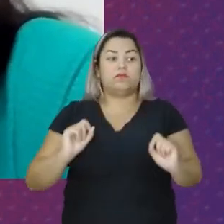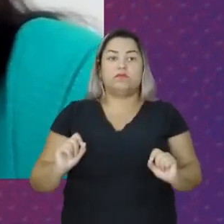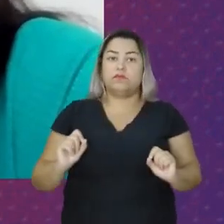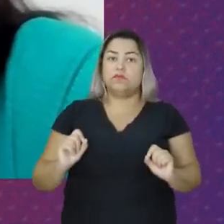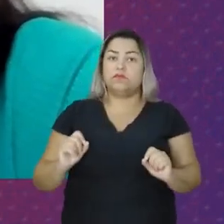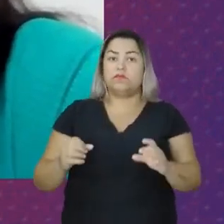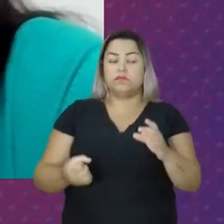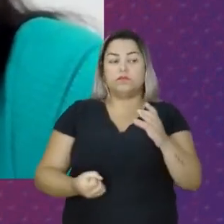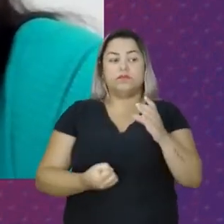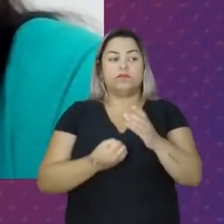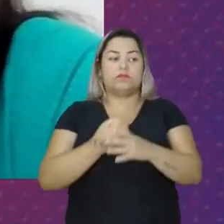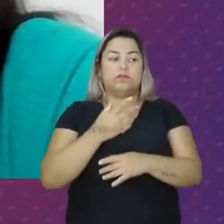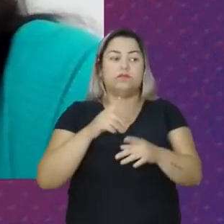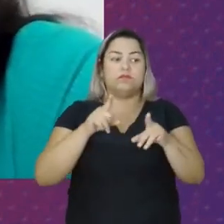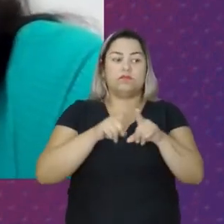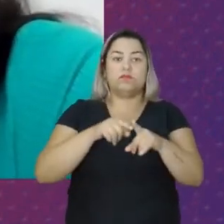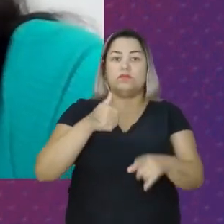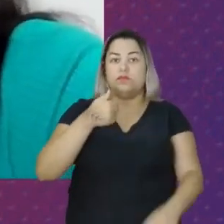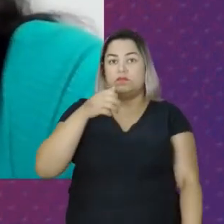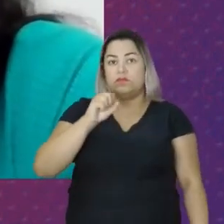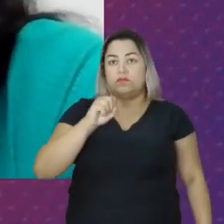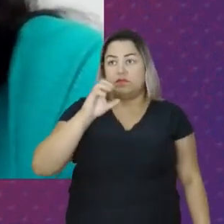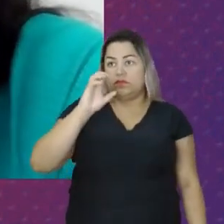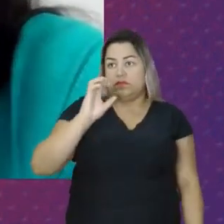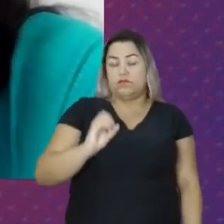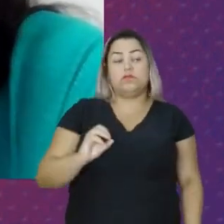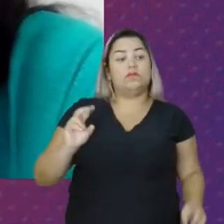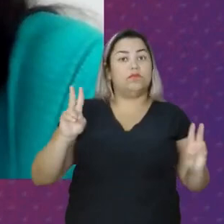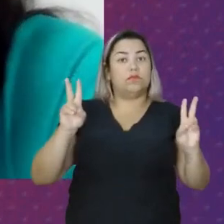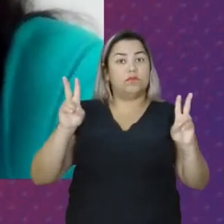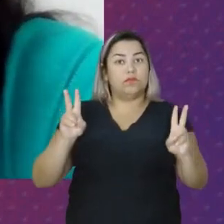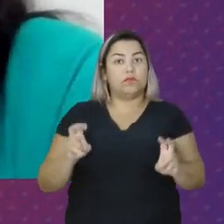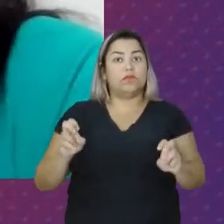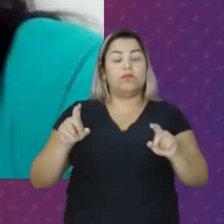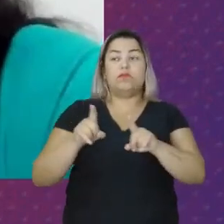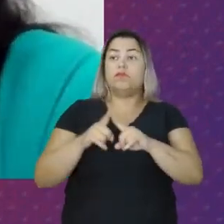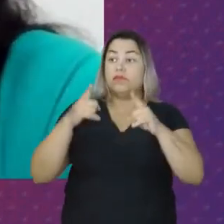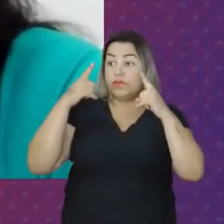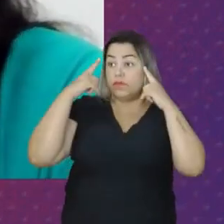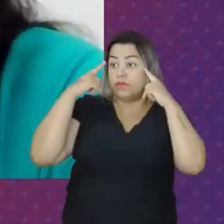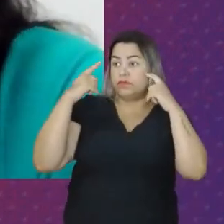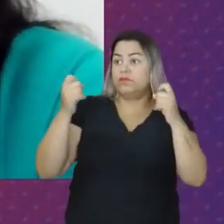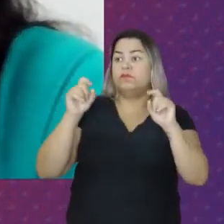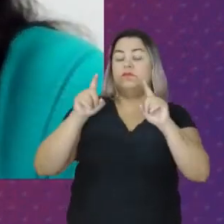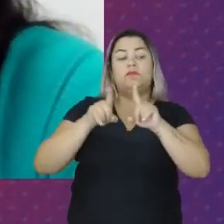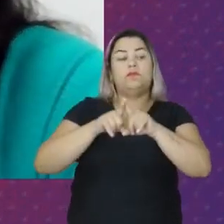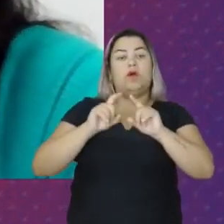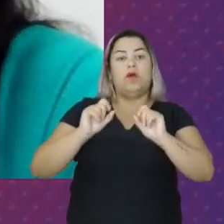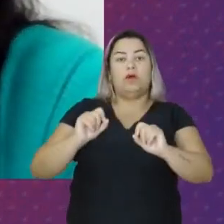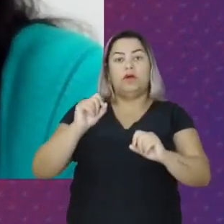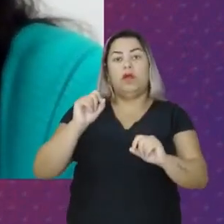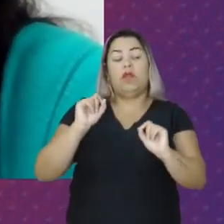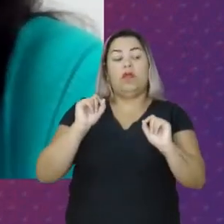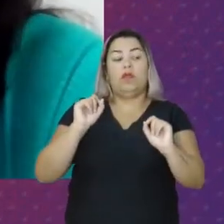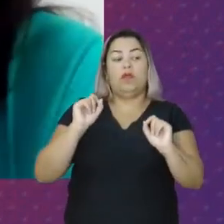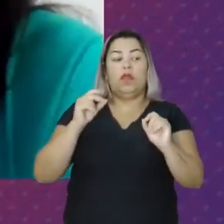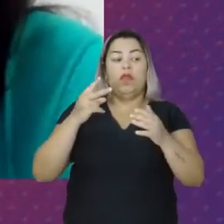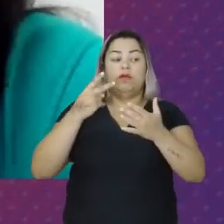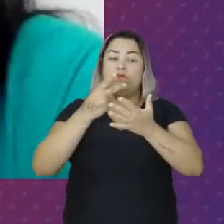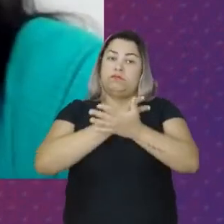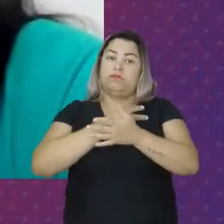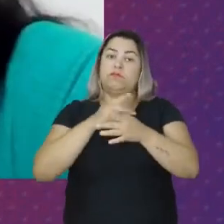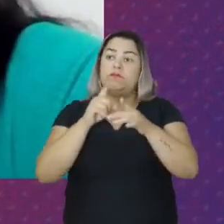a criação do Ligue 180, essa temática de violência de gênero passa para um caráter